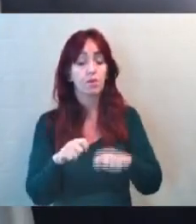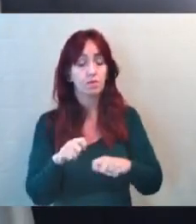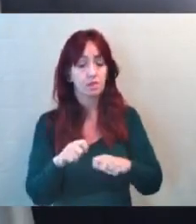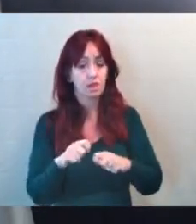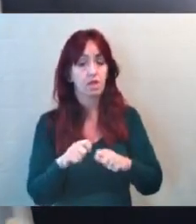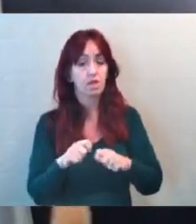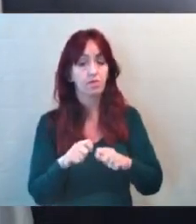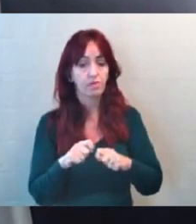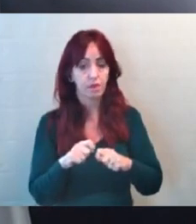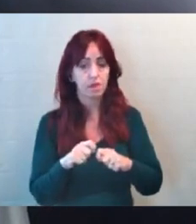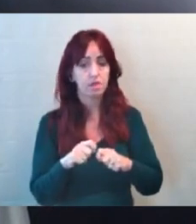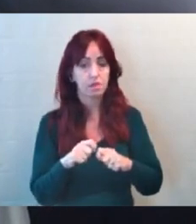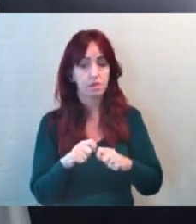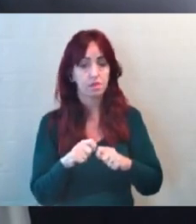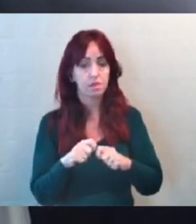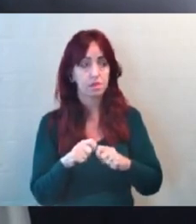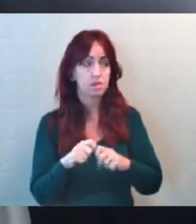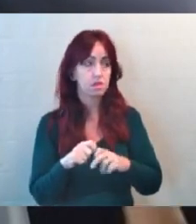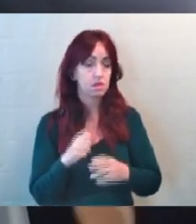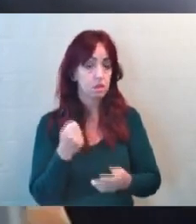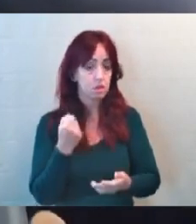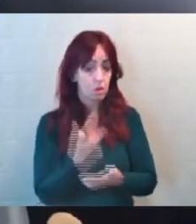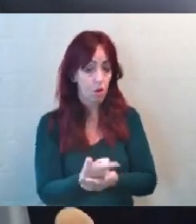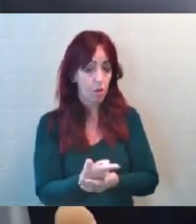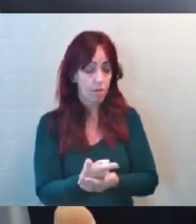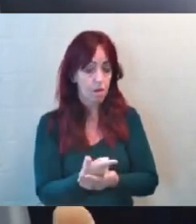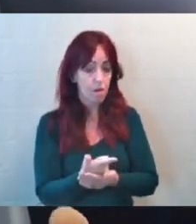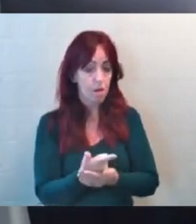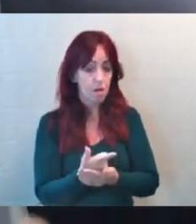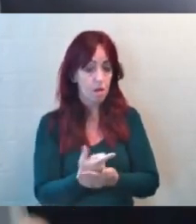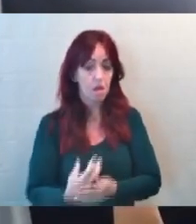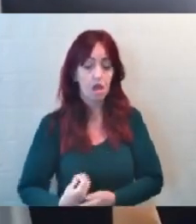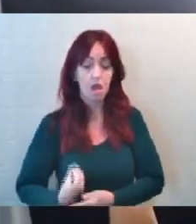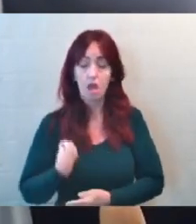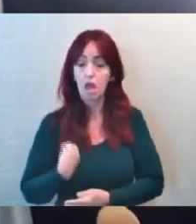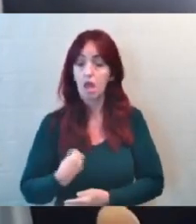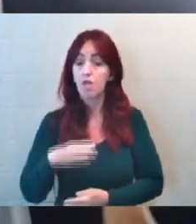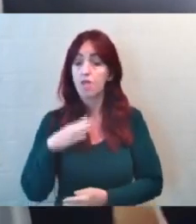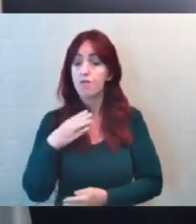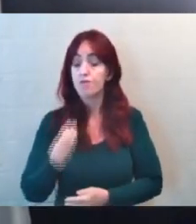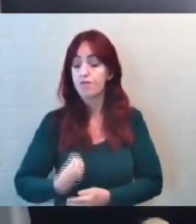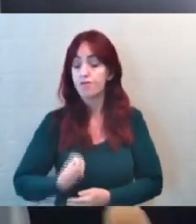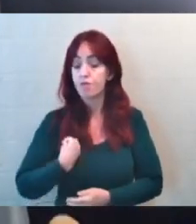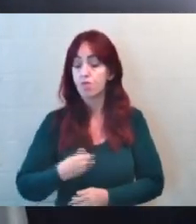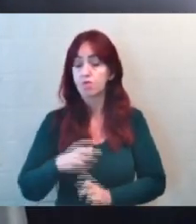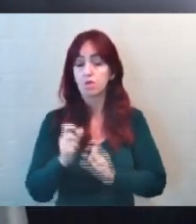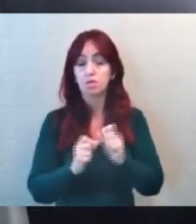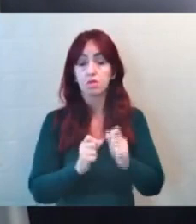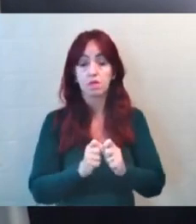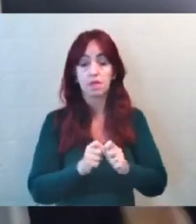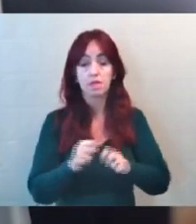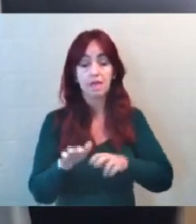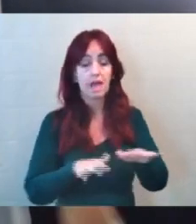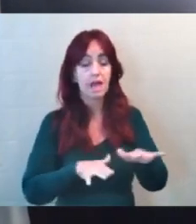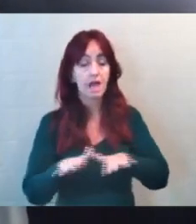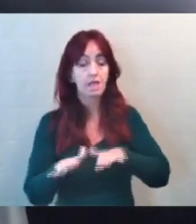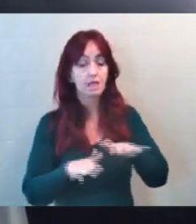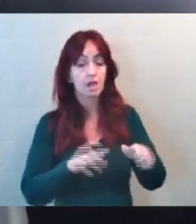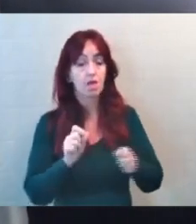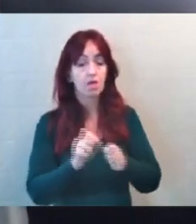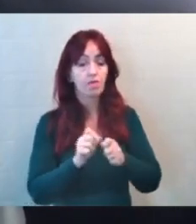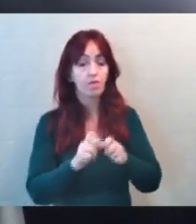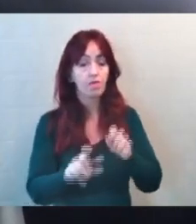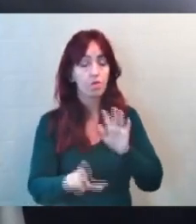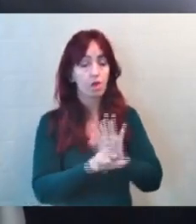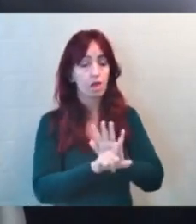possíveis de aquisição em função da ação que foi feita com